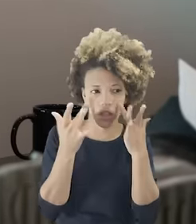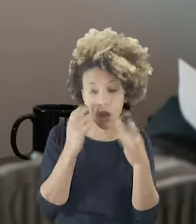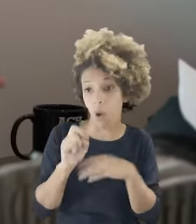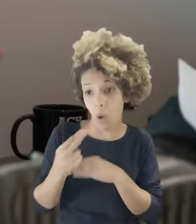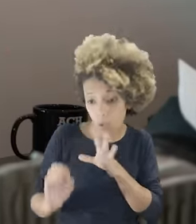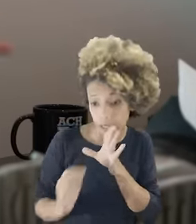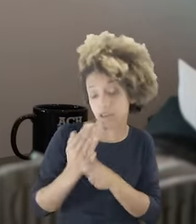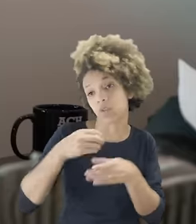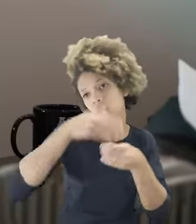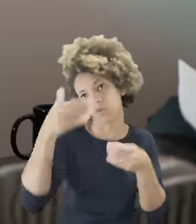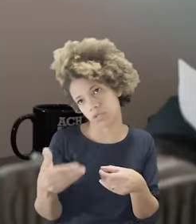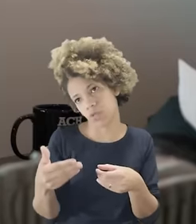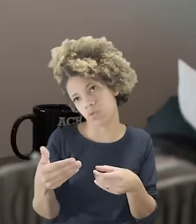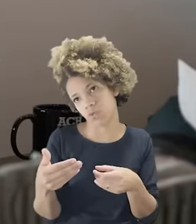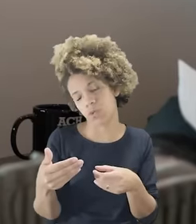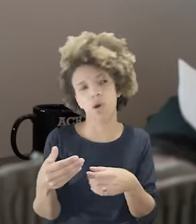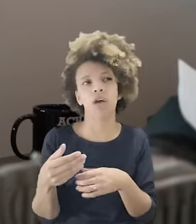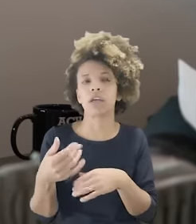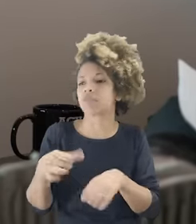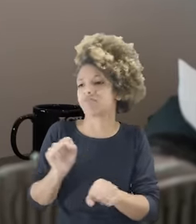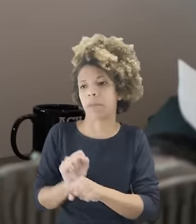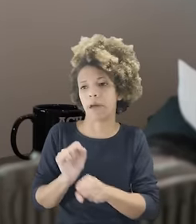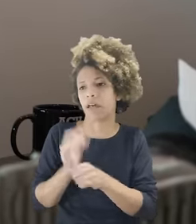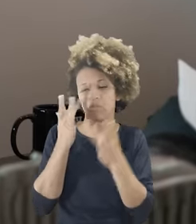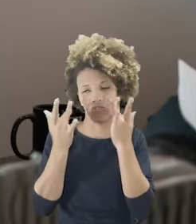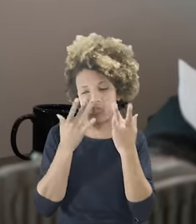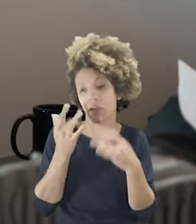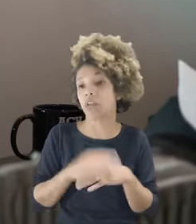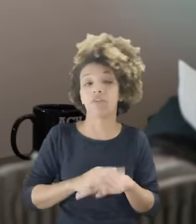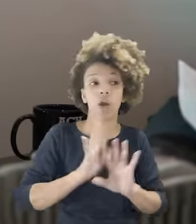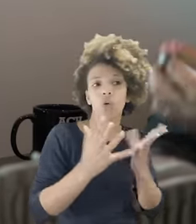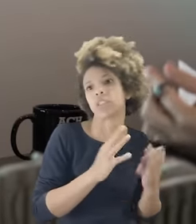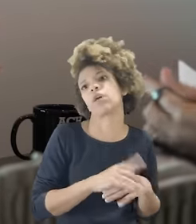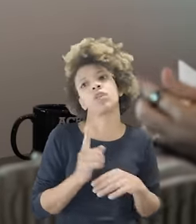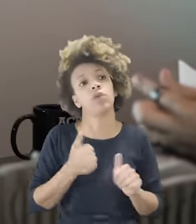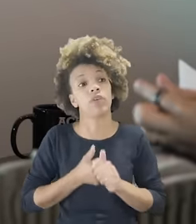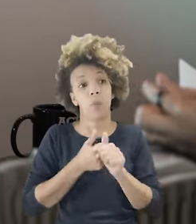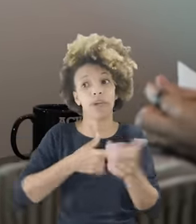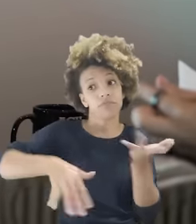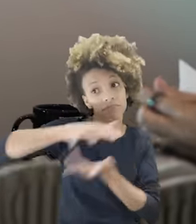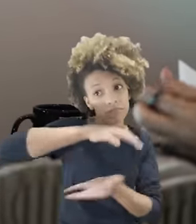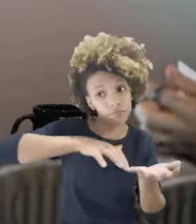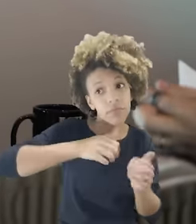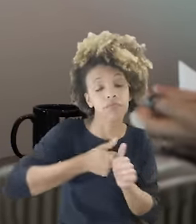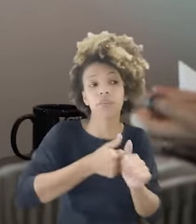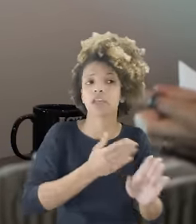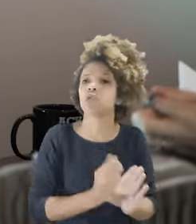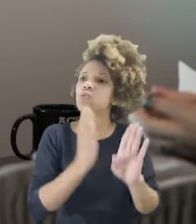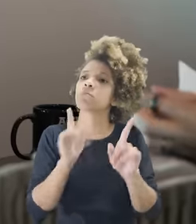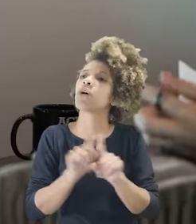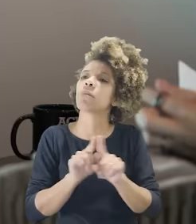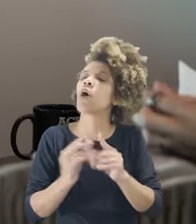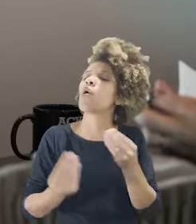stand up ou que tava criando conteúdo que tipo não tava lá parado não tinhatrão enquanto o mundo tava acontecendo a gente Tava acompanhando o movimento acho que a